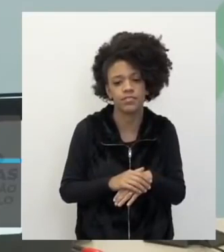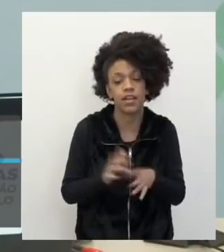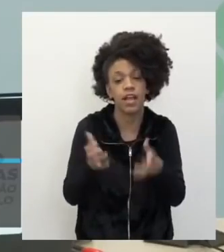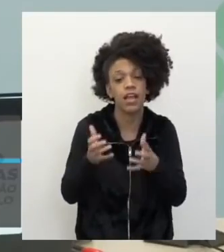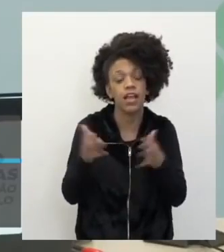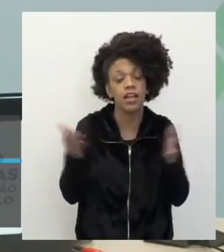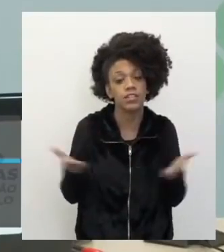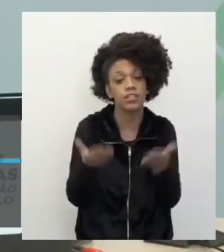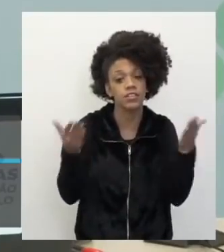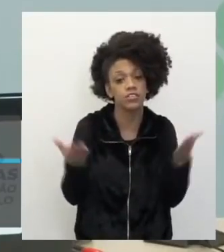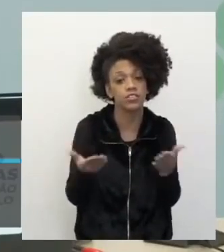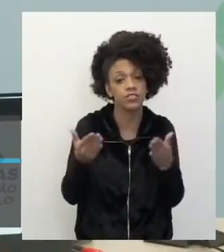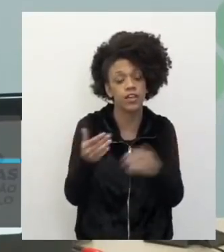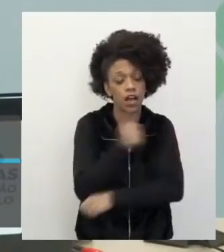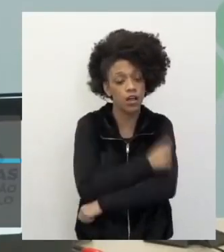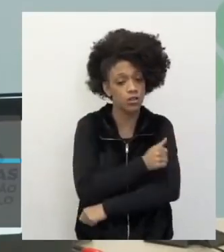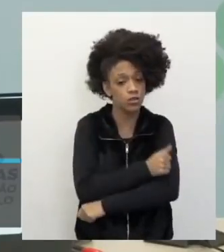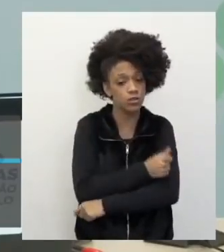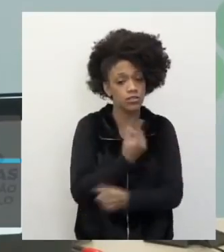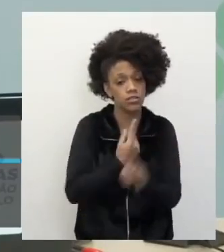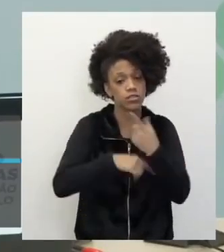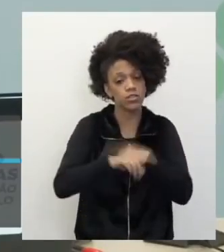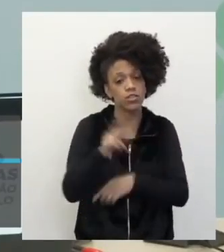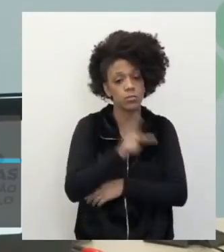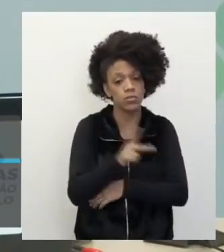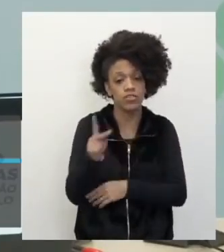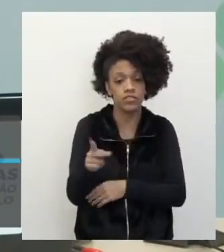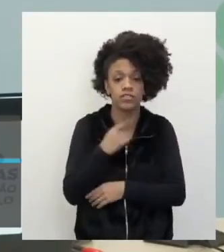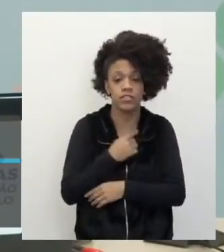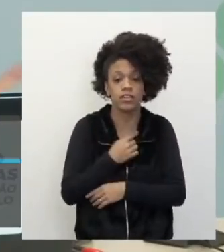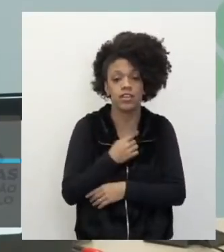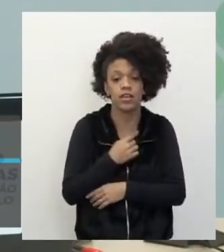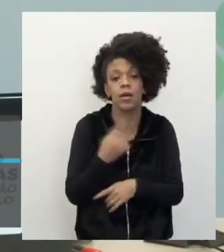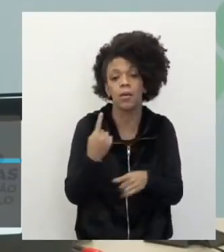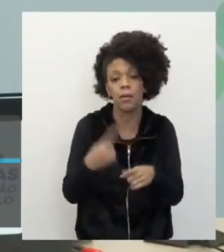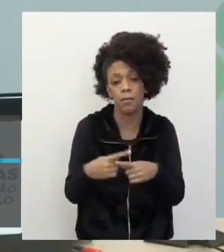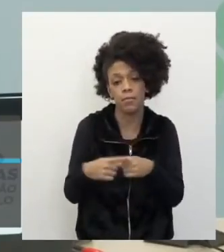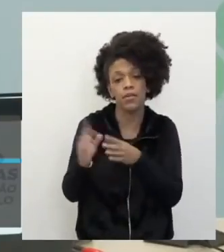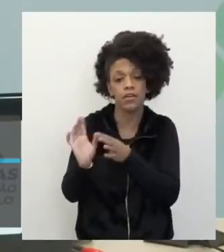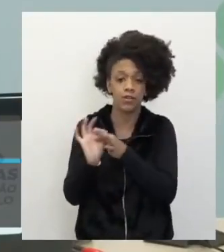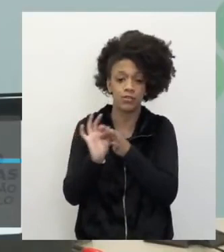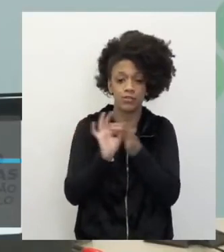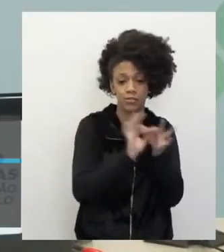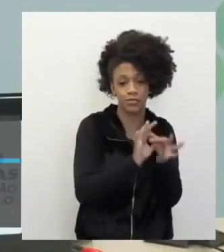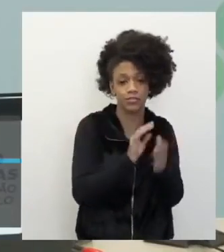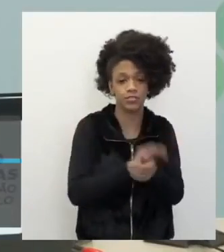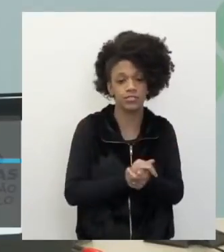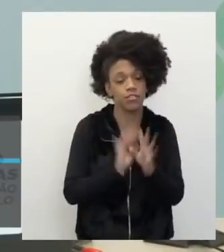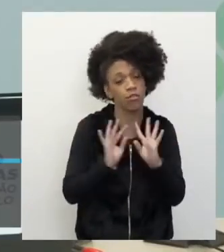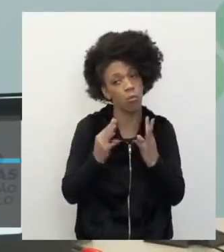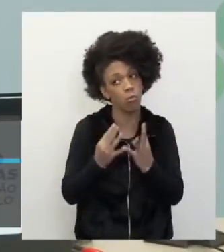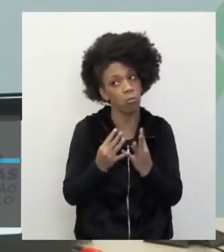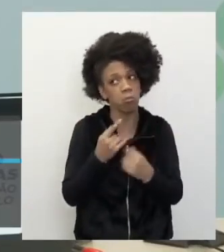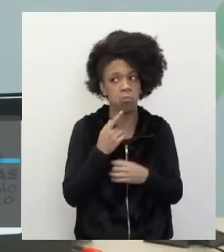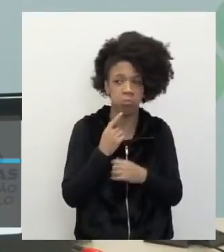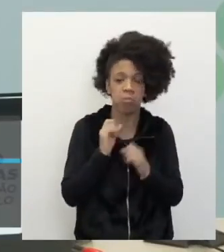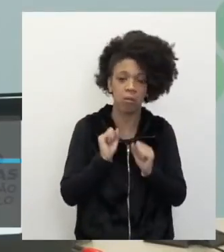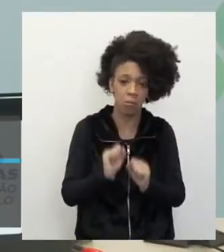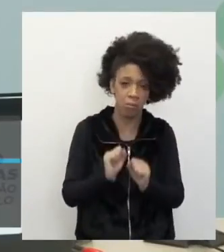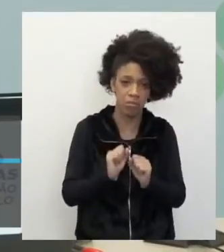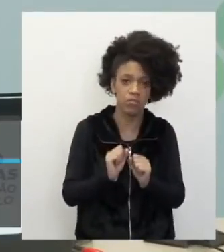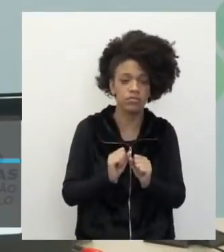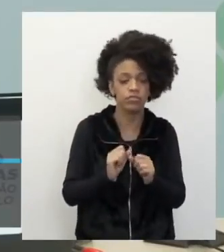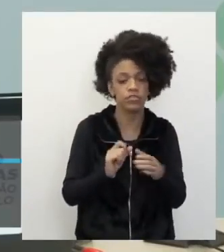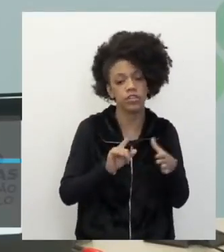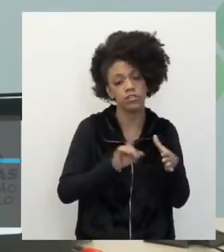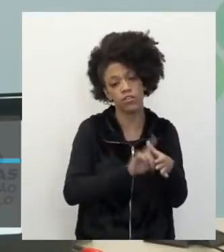os alunos a serem professores. Mas tem gente falando por causa do contexto da pandemia. Pode ser que eles estão fora